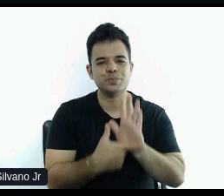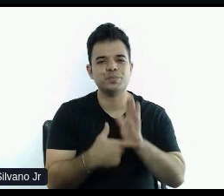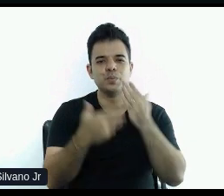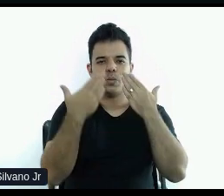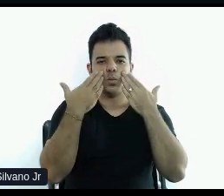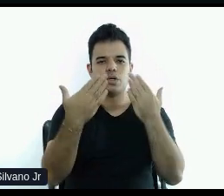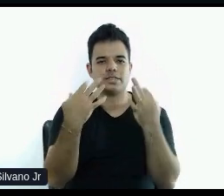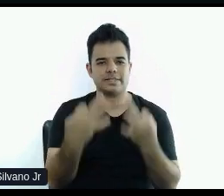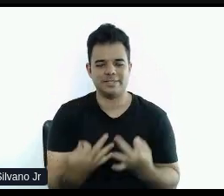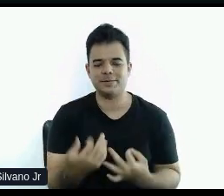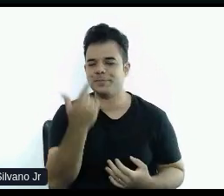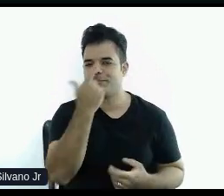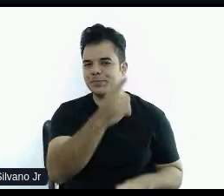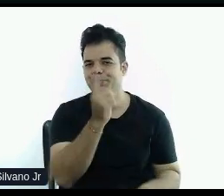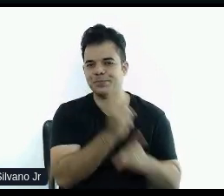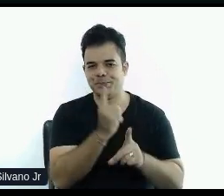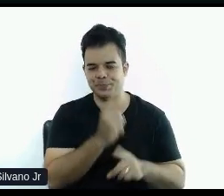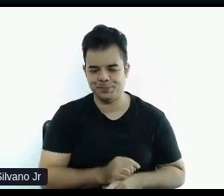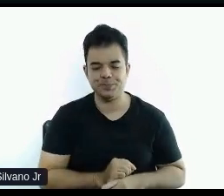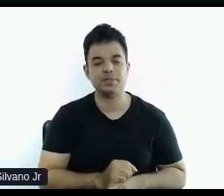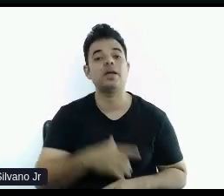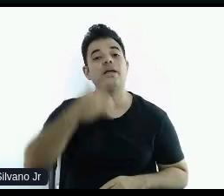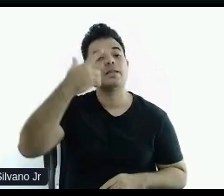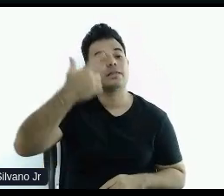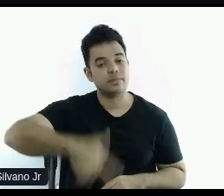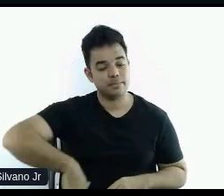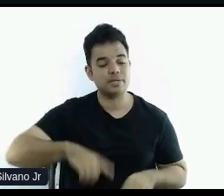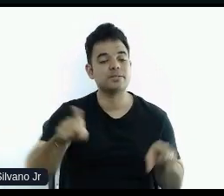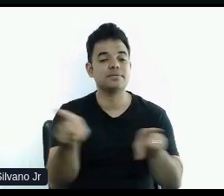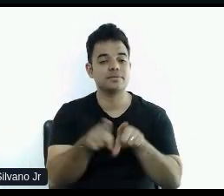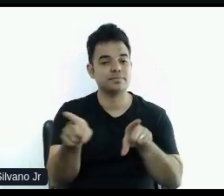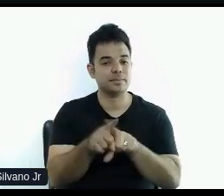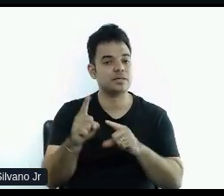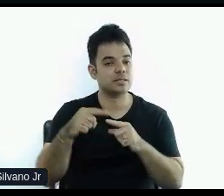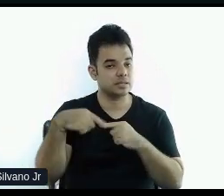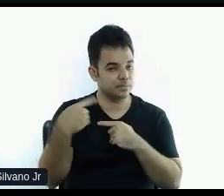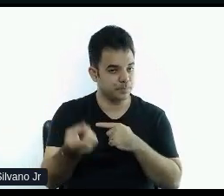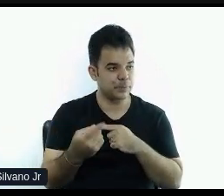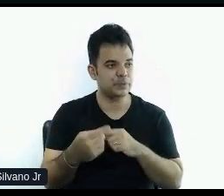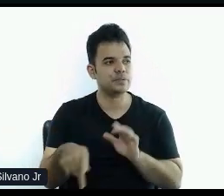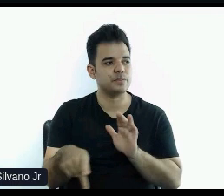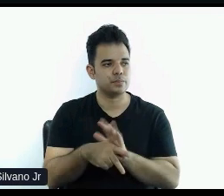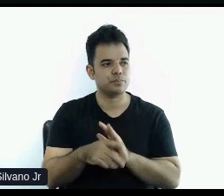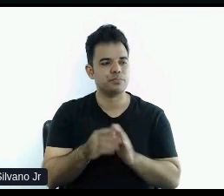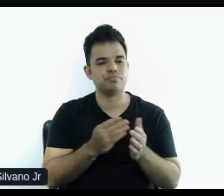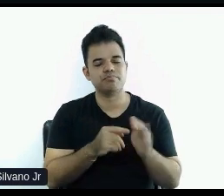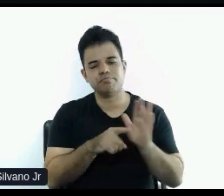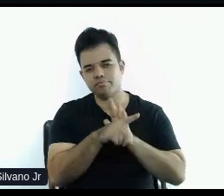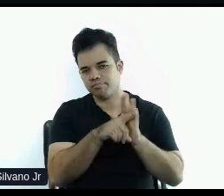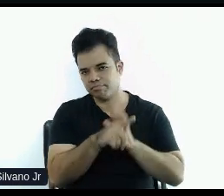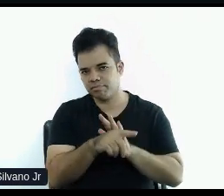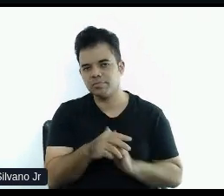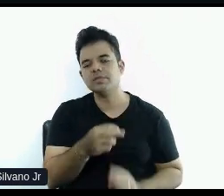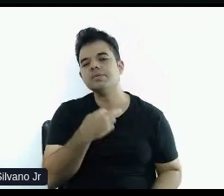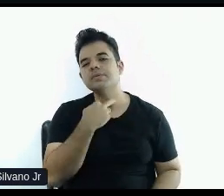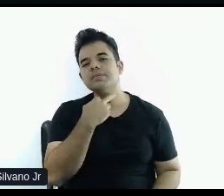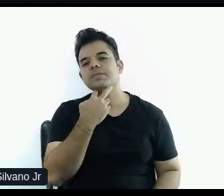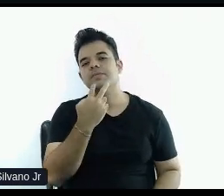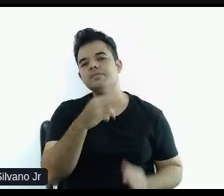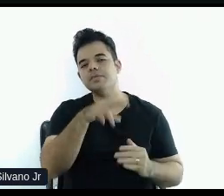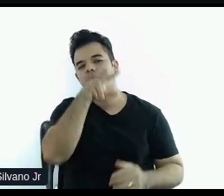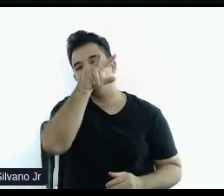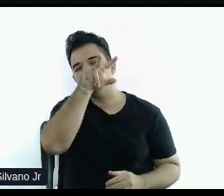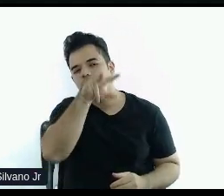aí também, depois disso, a gente tem algumas outras validações, como o caso da validação pelo leitor de tela. Então, a gente tem